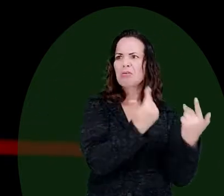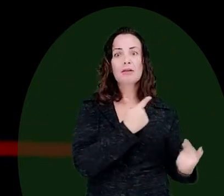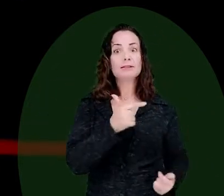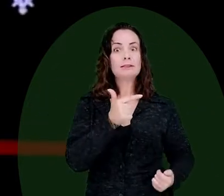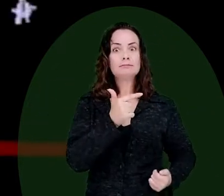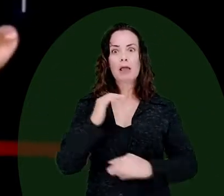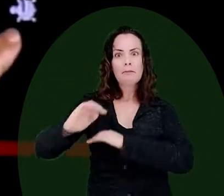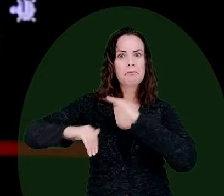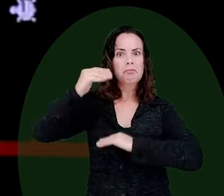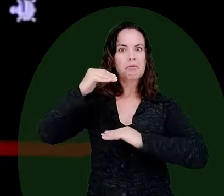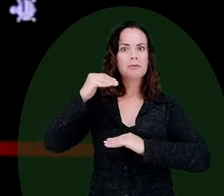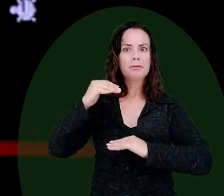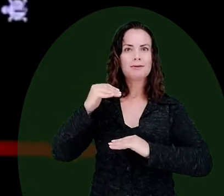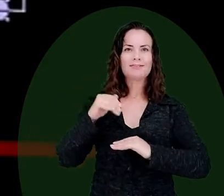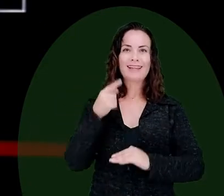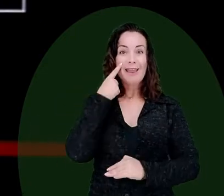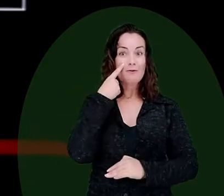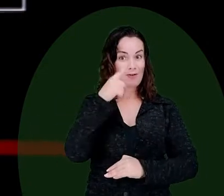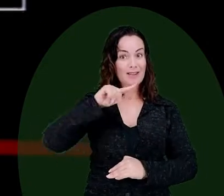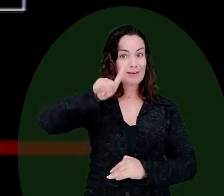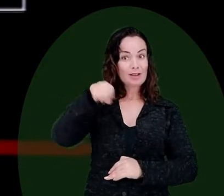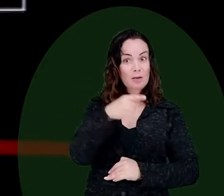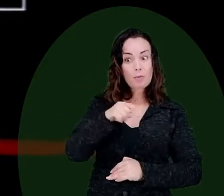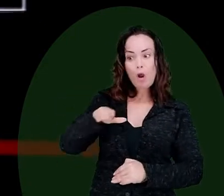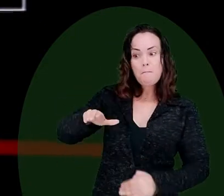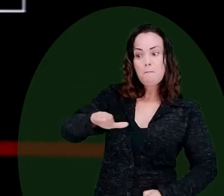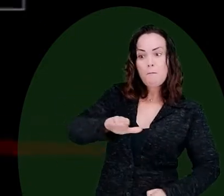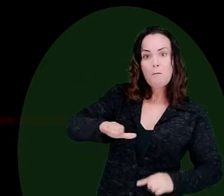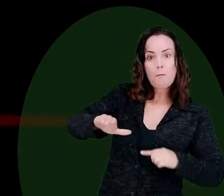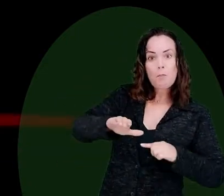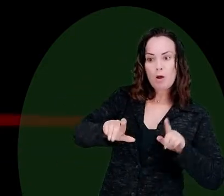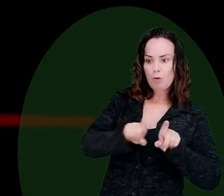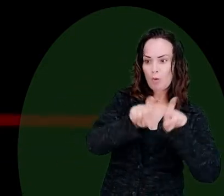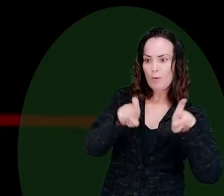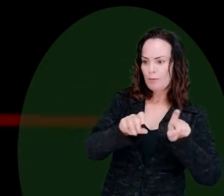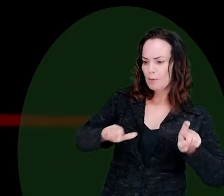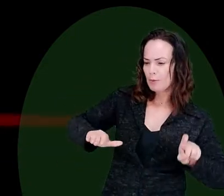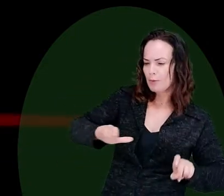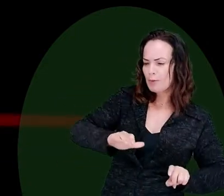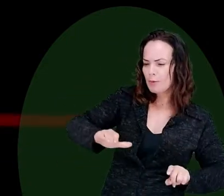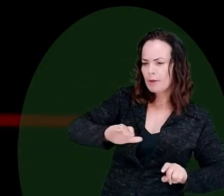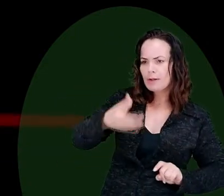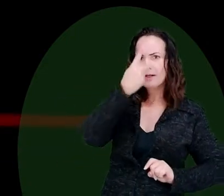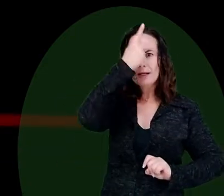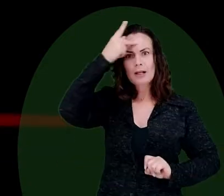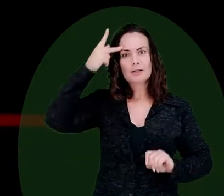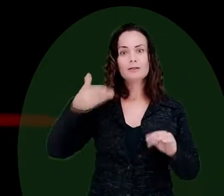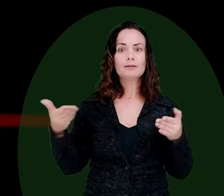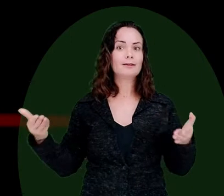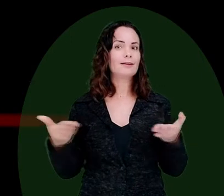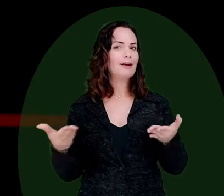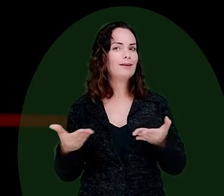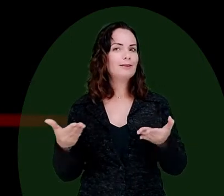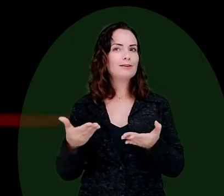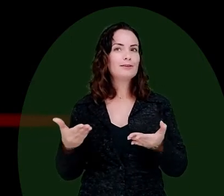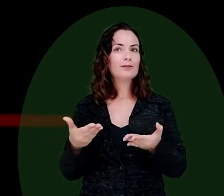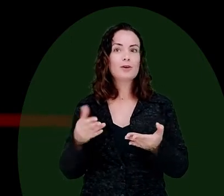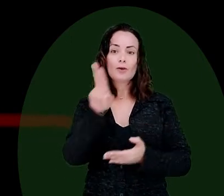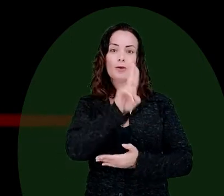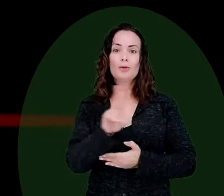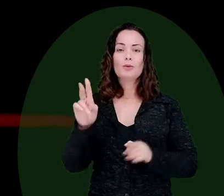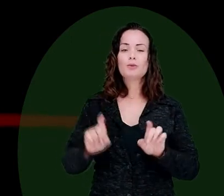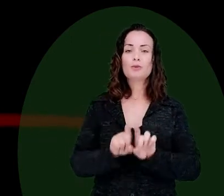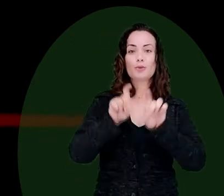Você veja, depois que o mouse foi introduzido, as pessoas hoje trabalham com o